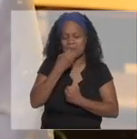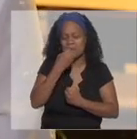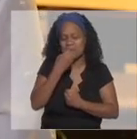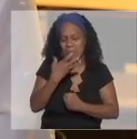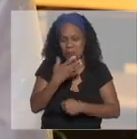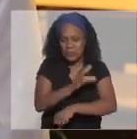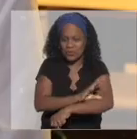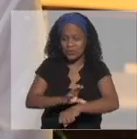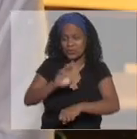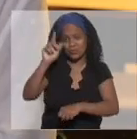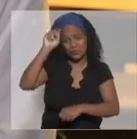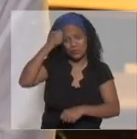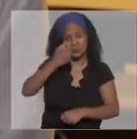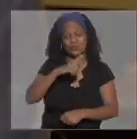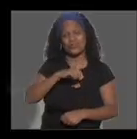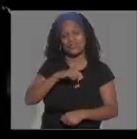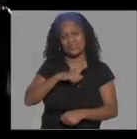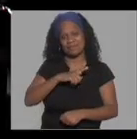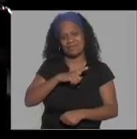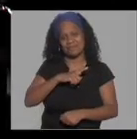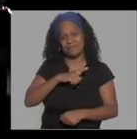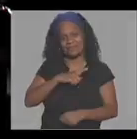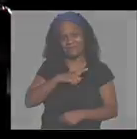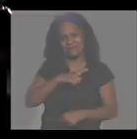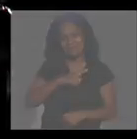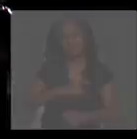que bom que cut não existe